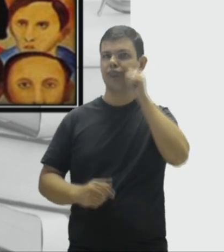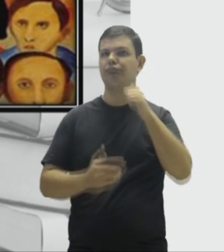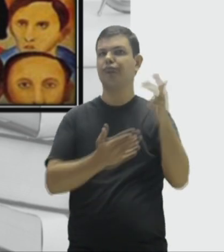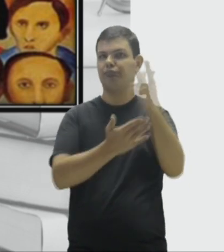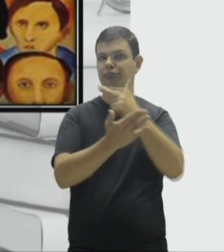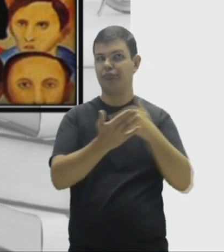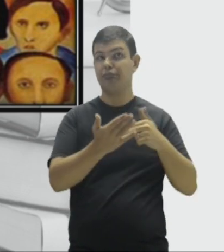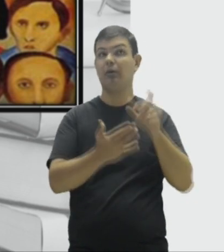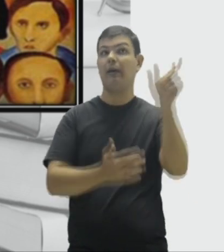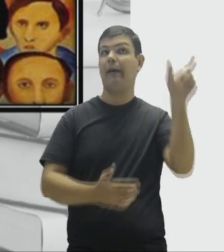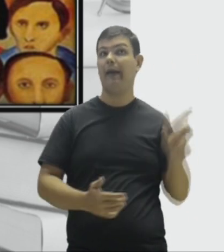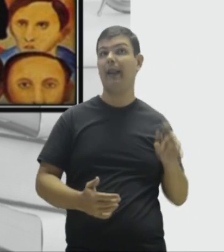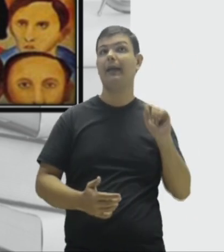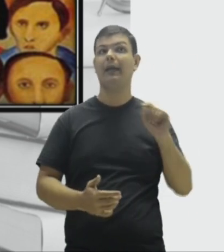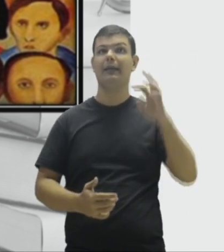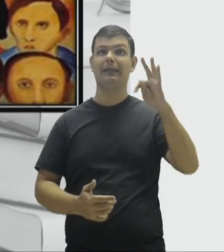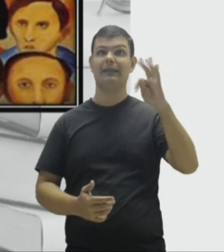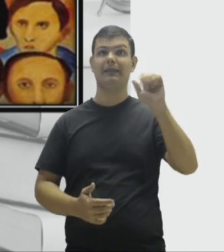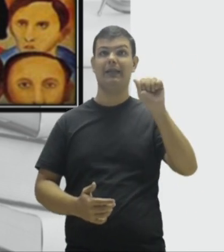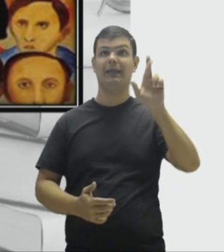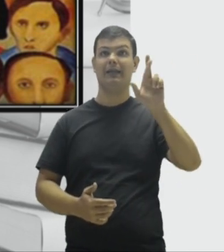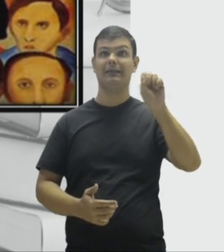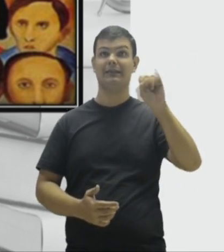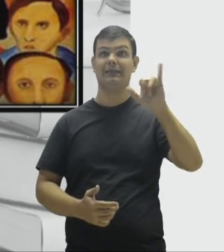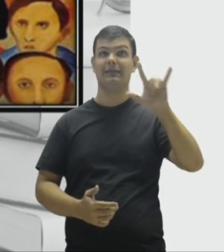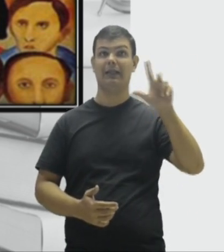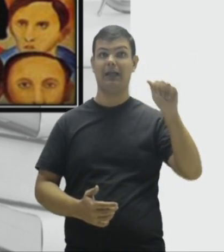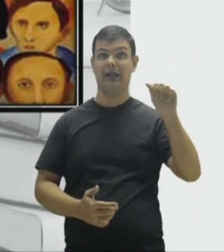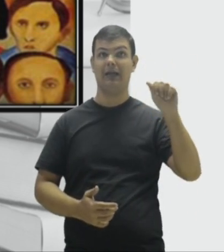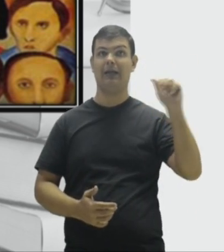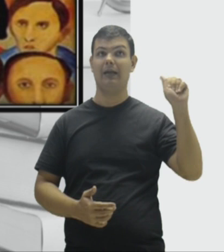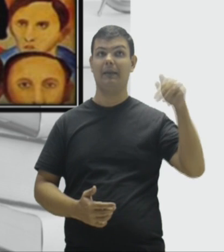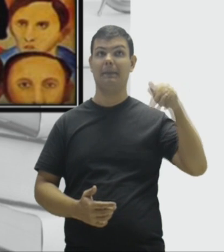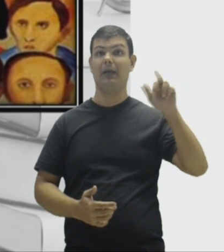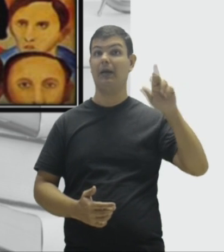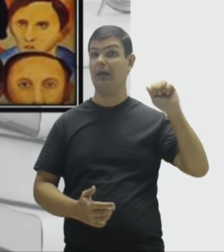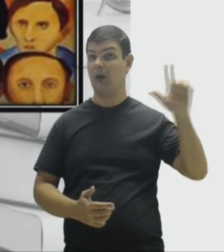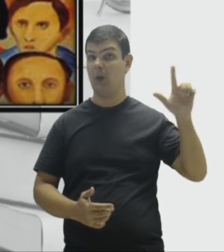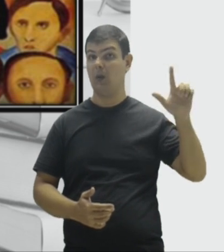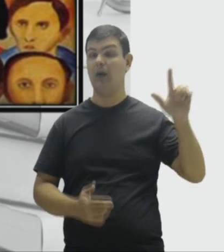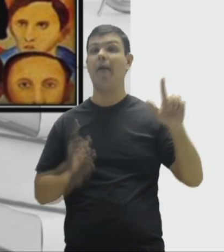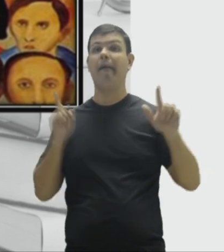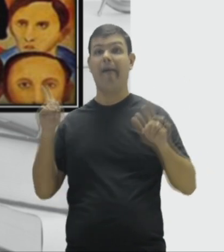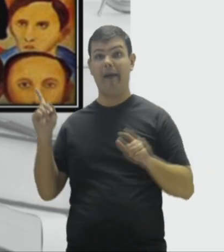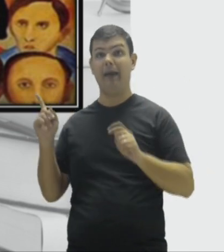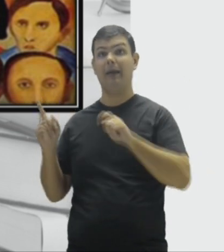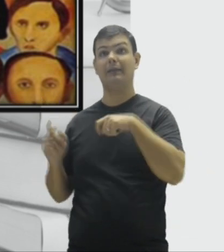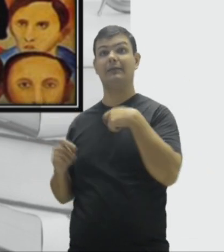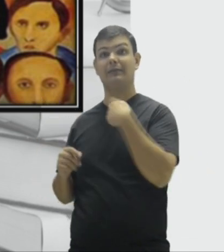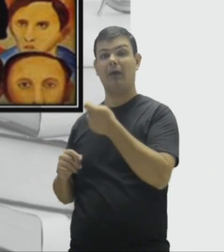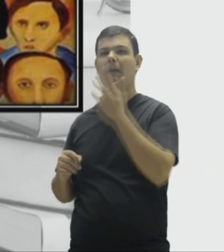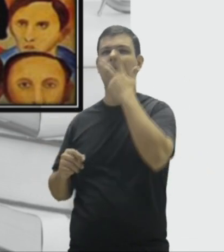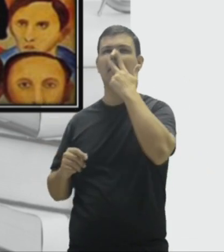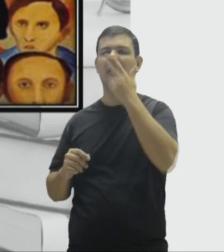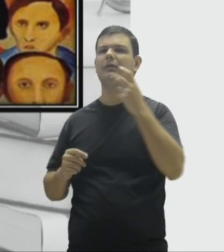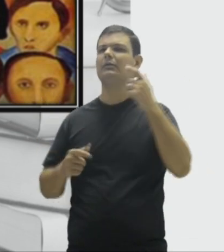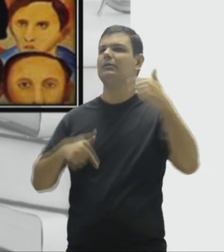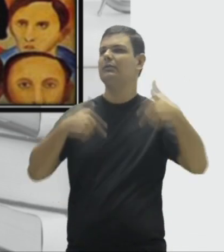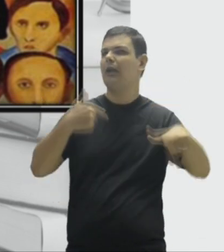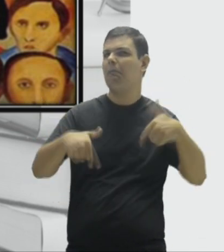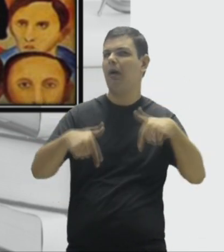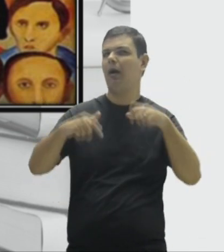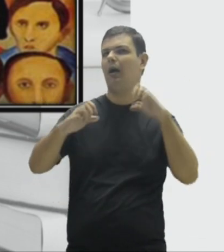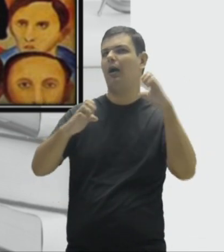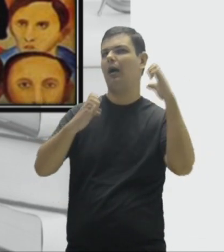chamada Tarsila do Amaral. Esse quadro simboliza os trabalhadores brasileiros da indústria aqui